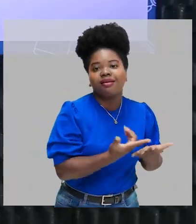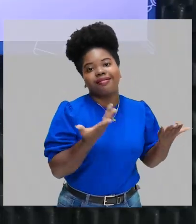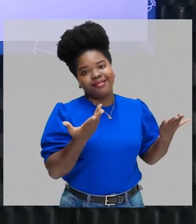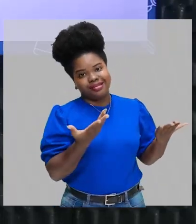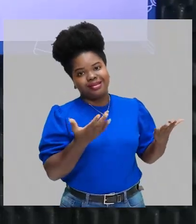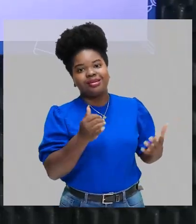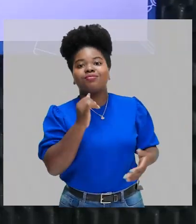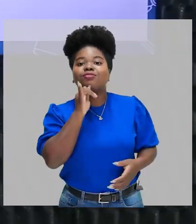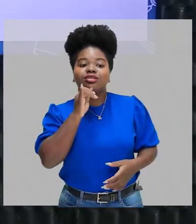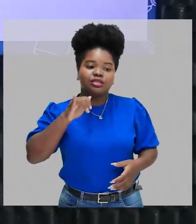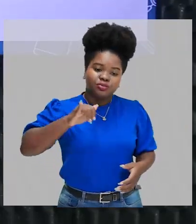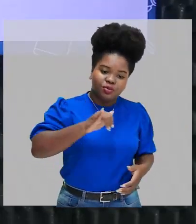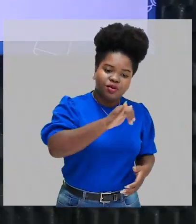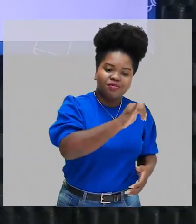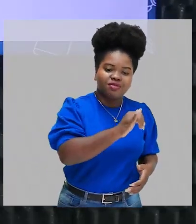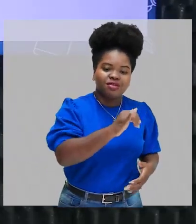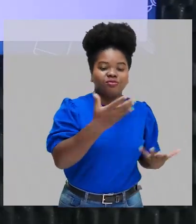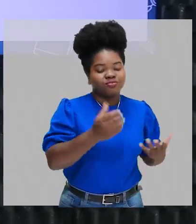avião. Ok?